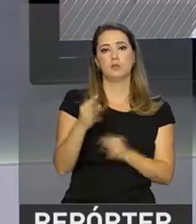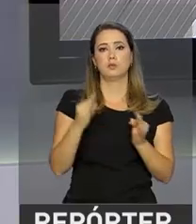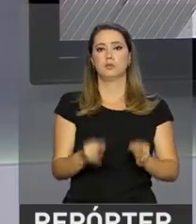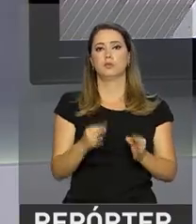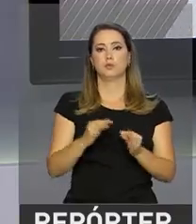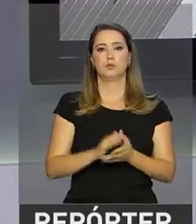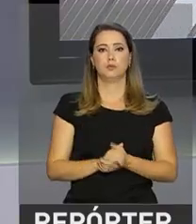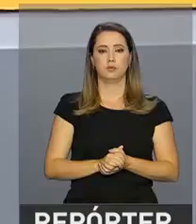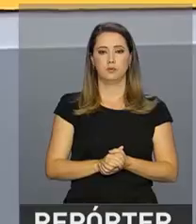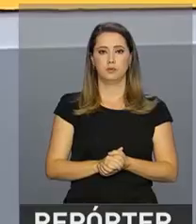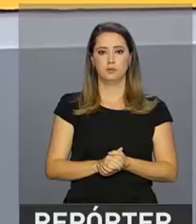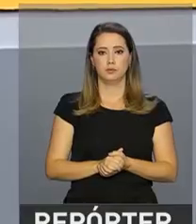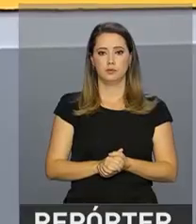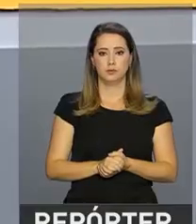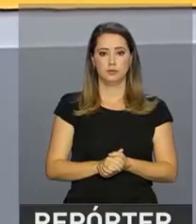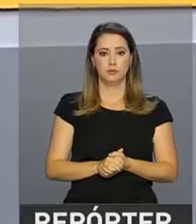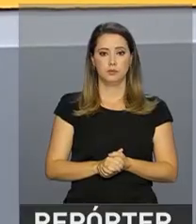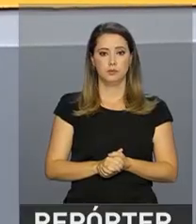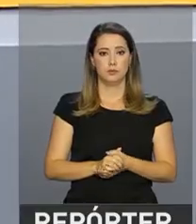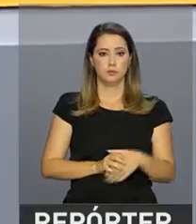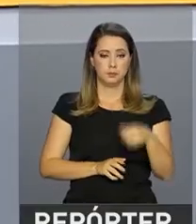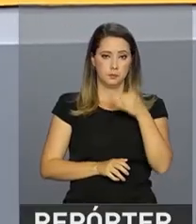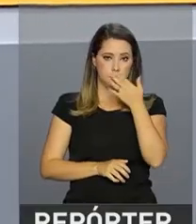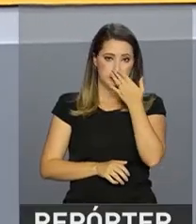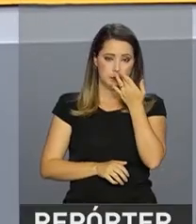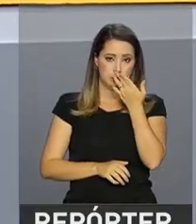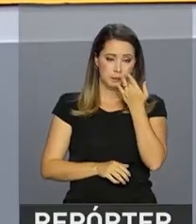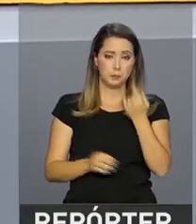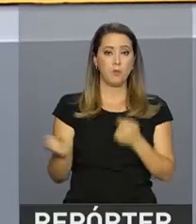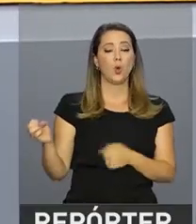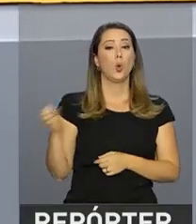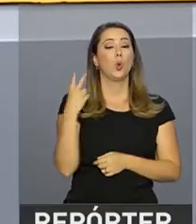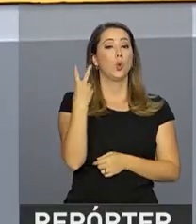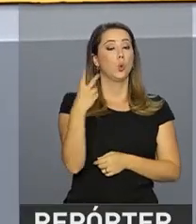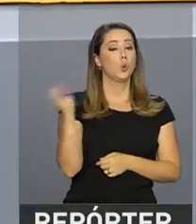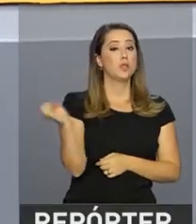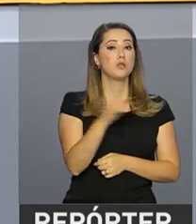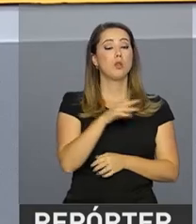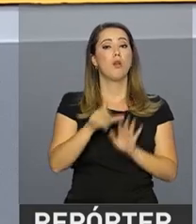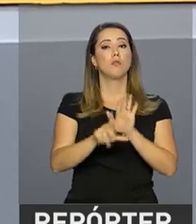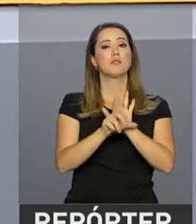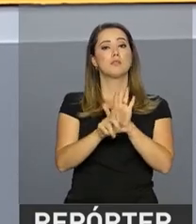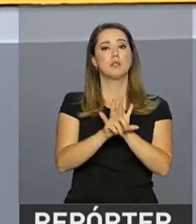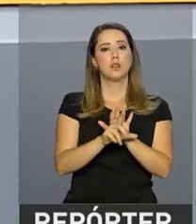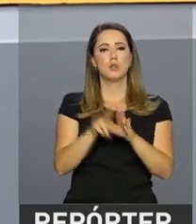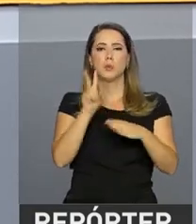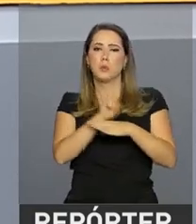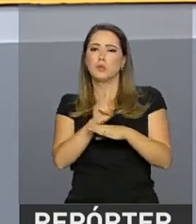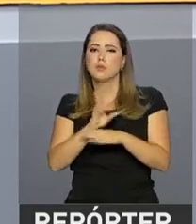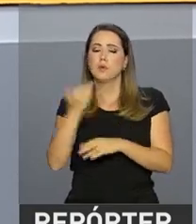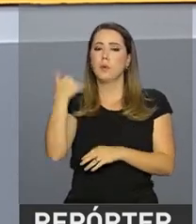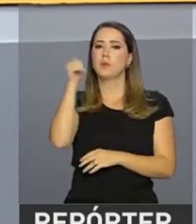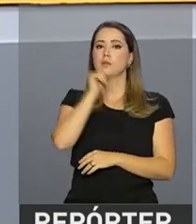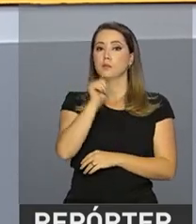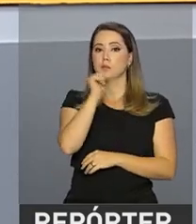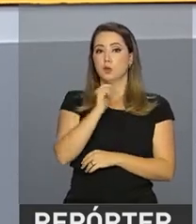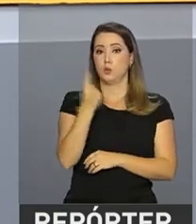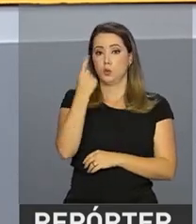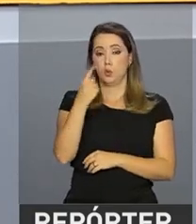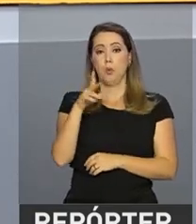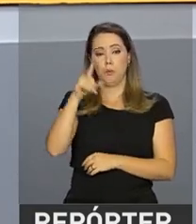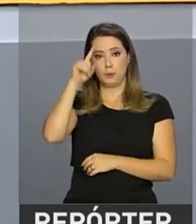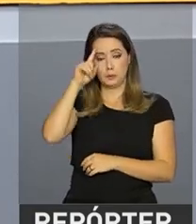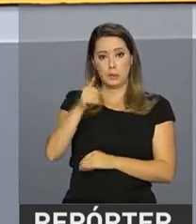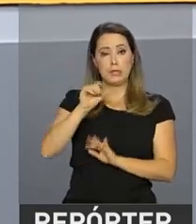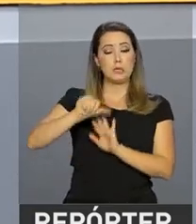toneladas duas novas leis já em vigor vão trazer mais proteção às mulheres uma delas tipifica como